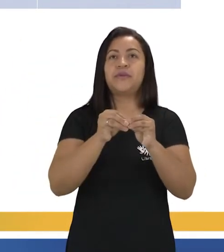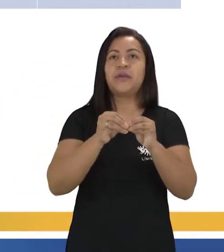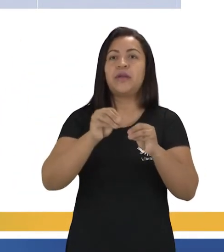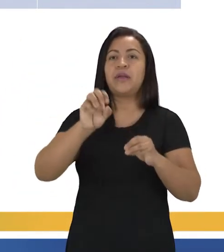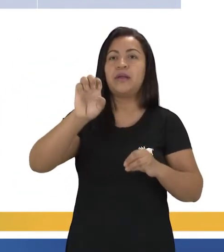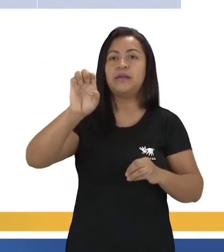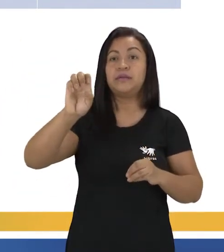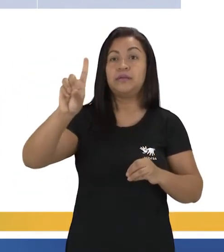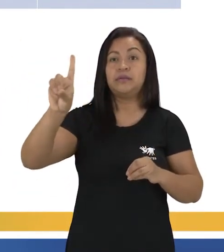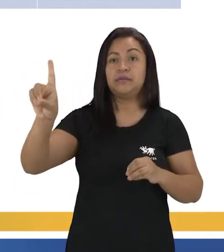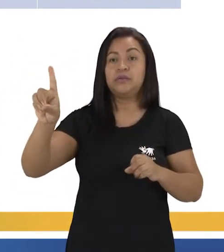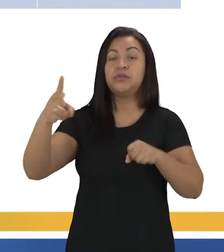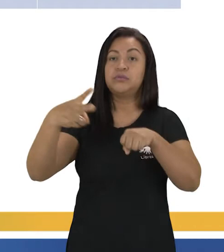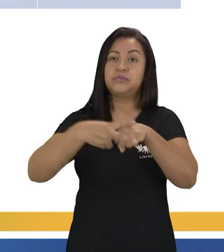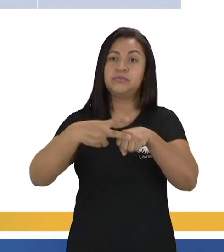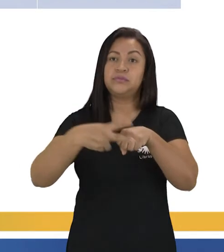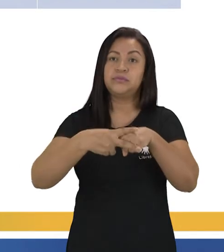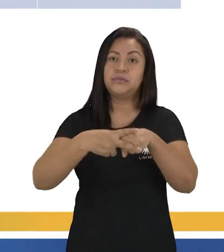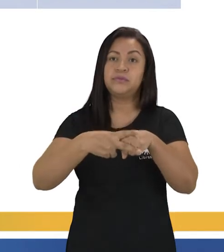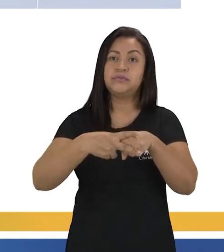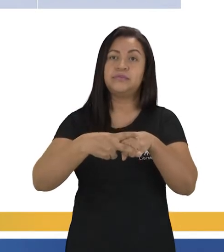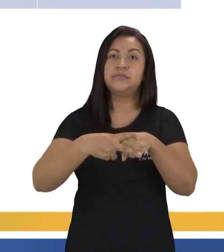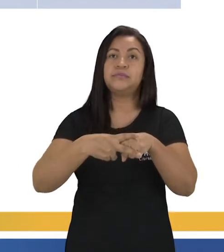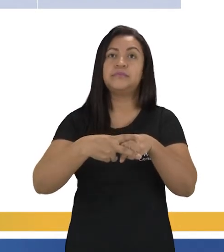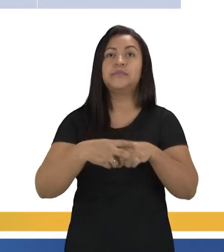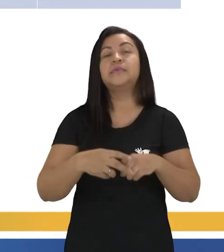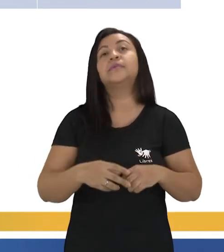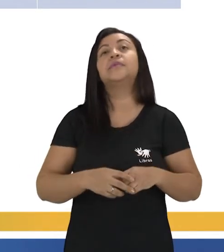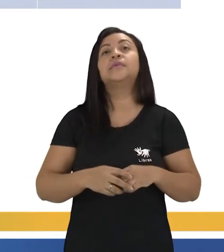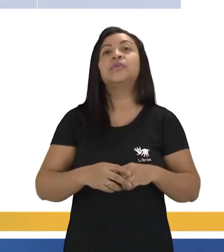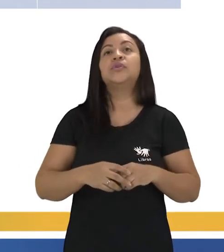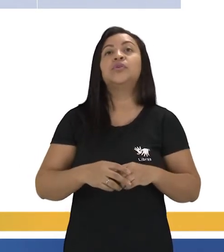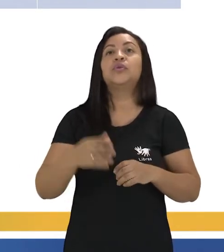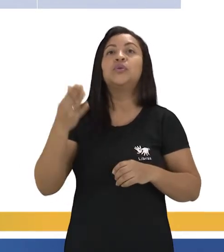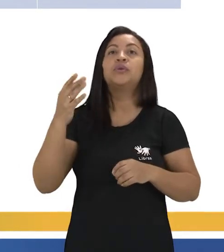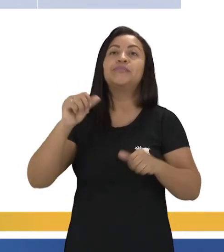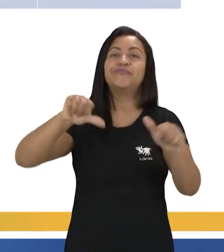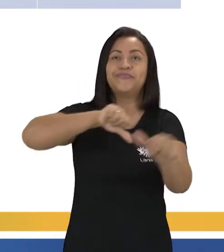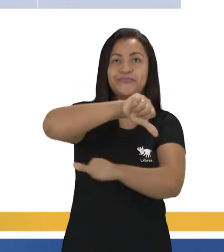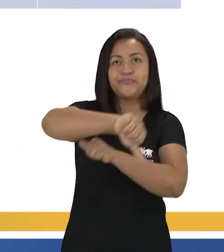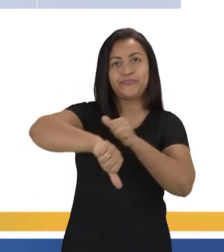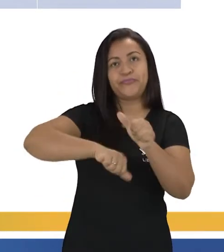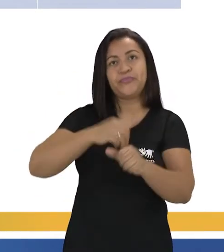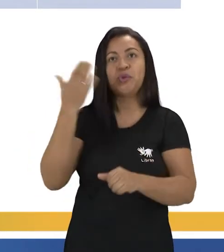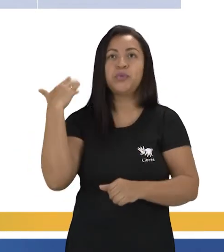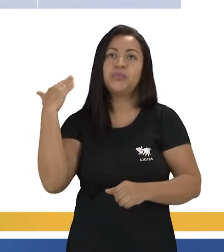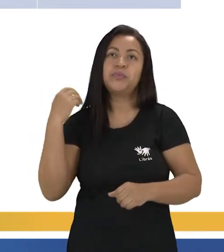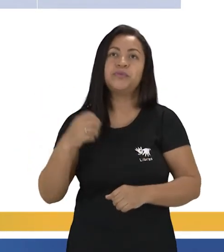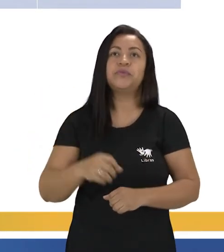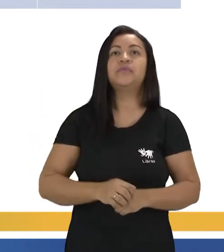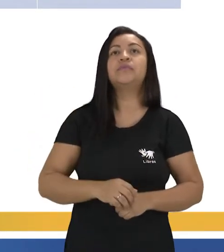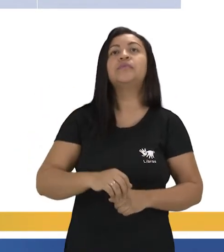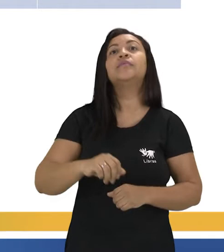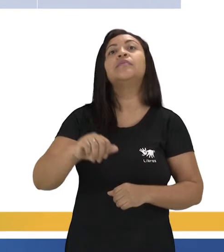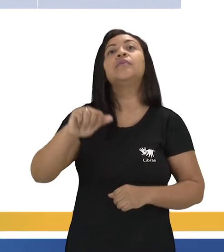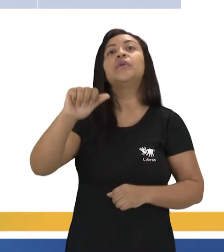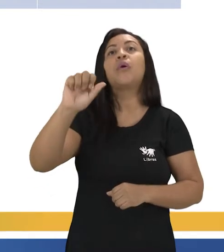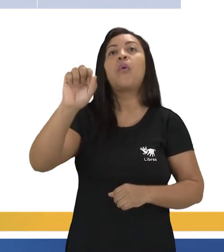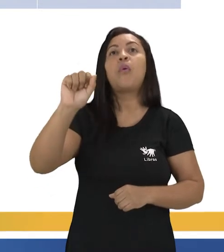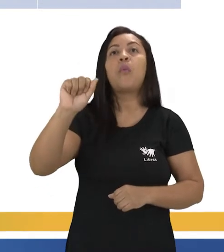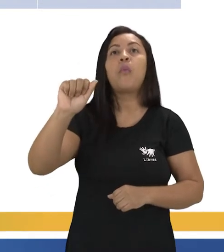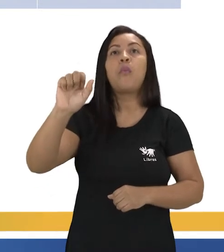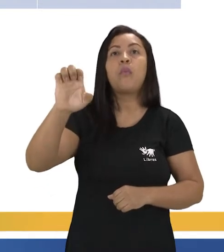de watch, que é o verbo assistir, no passado vira watched. Tudo bem? No caso de